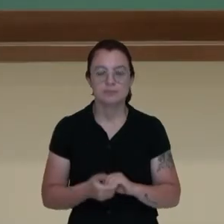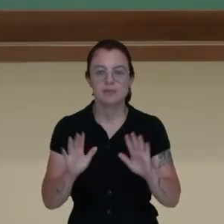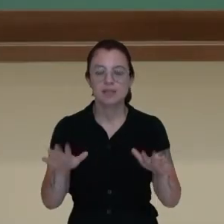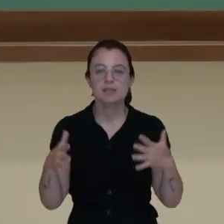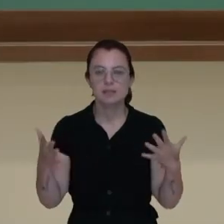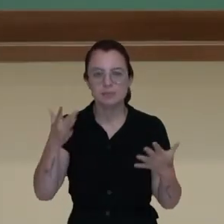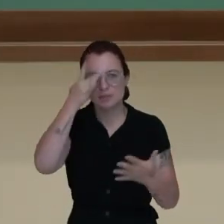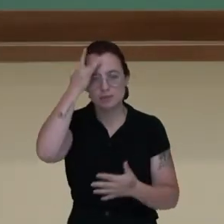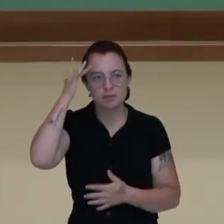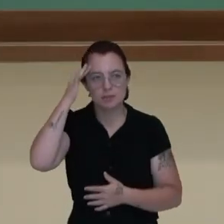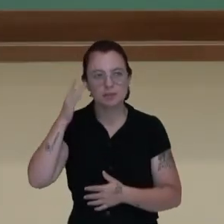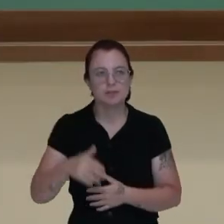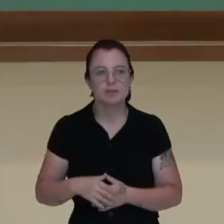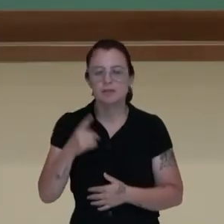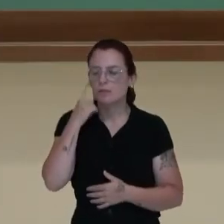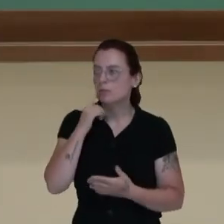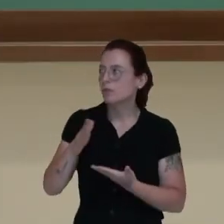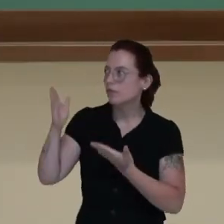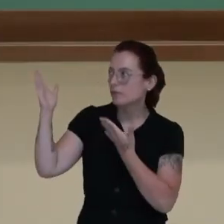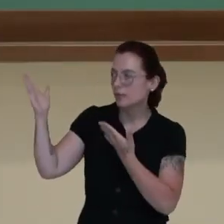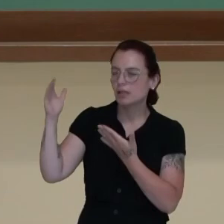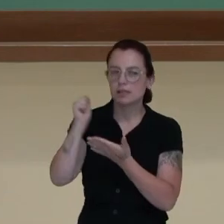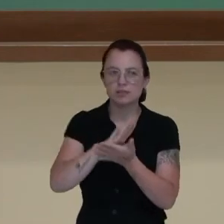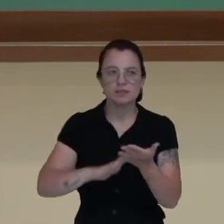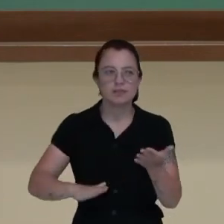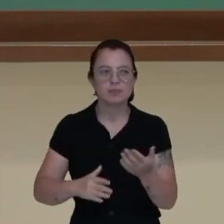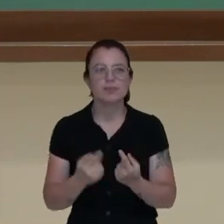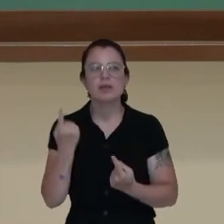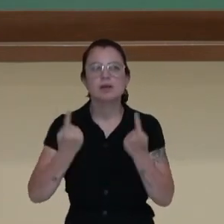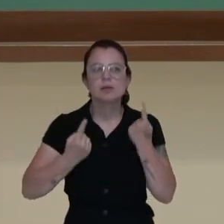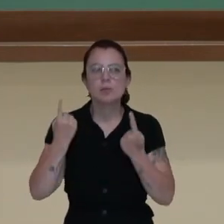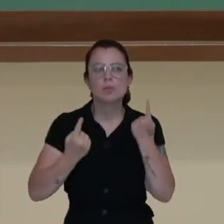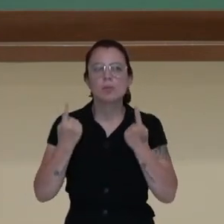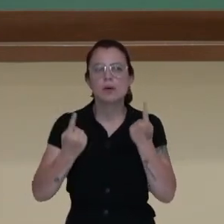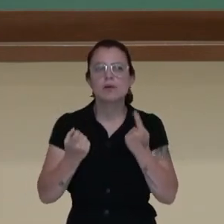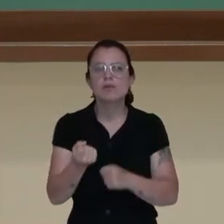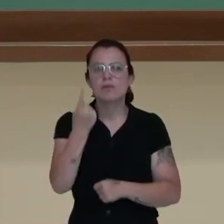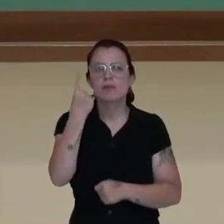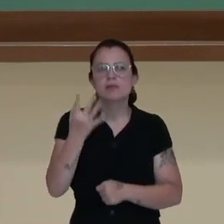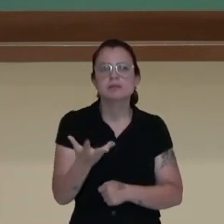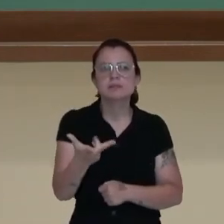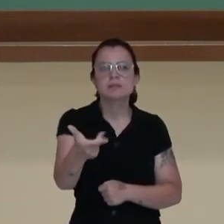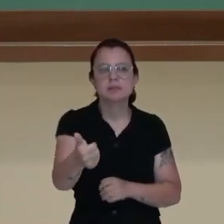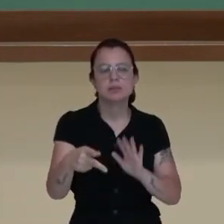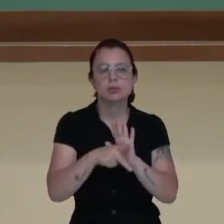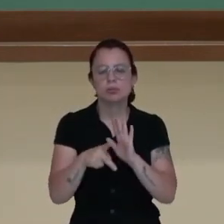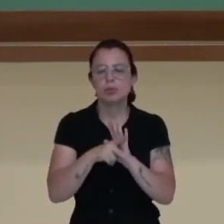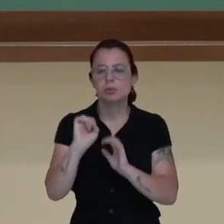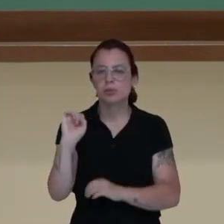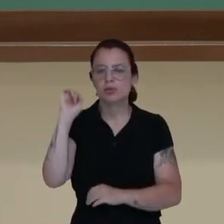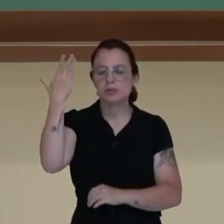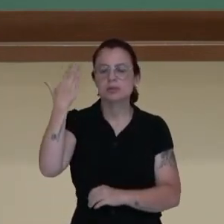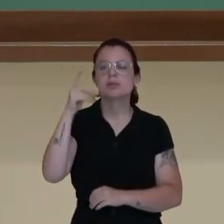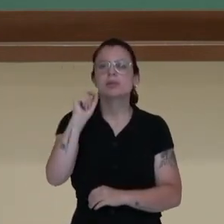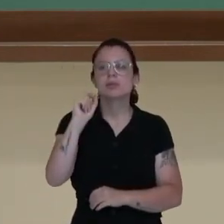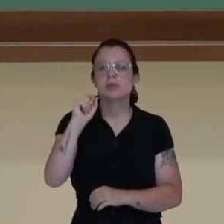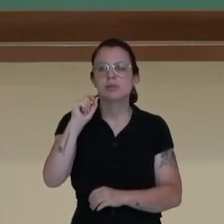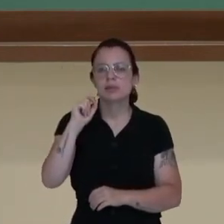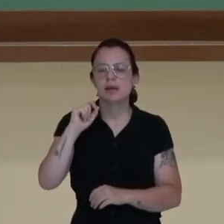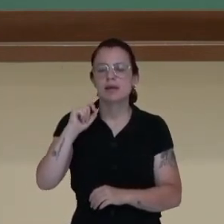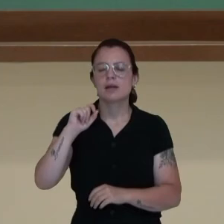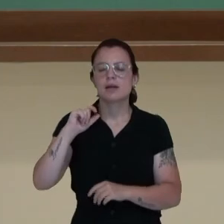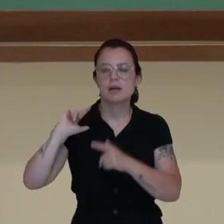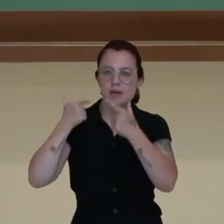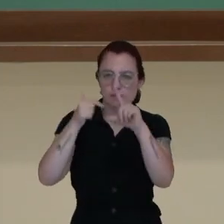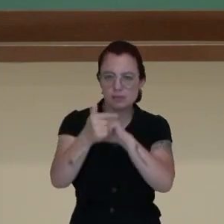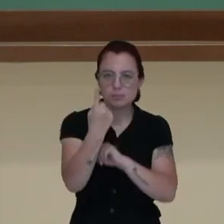Então, pessoal, vamos dar uma olhada nessa atividade? Qual o fato que acelerou os acontecimentos que levaram à Revolução